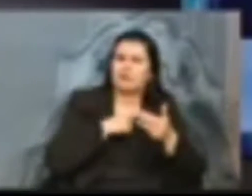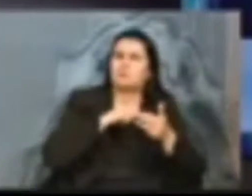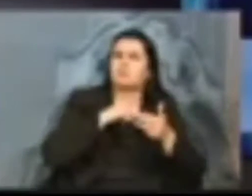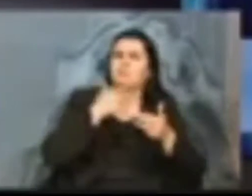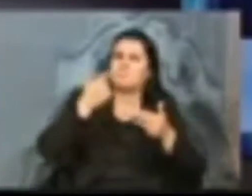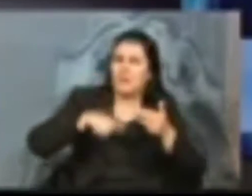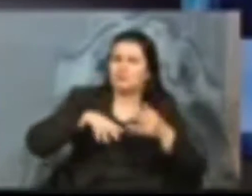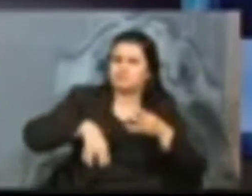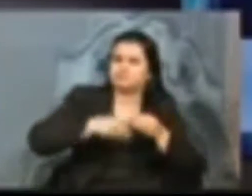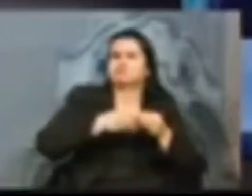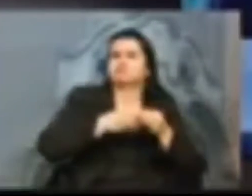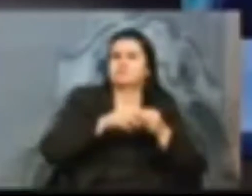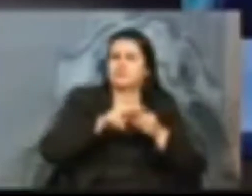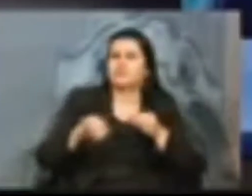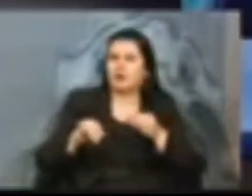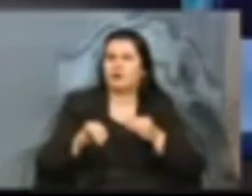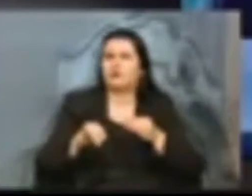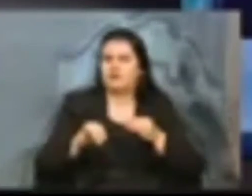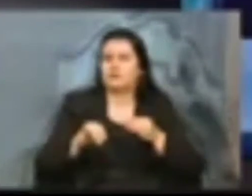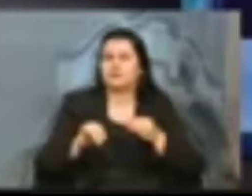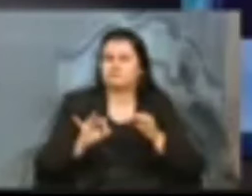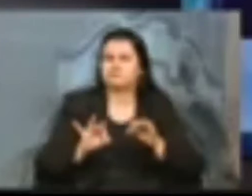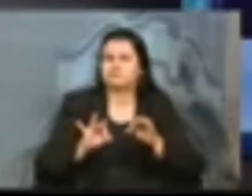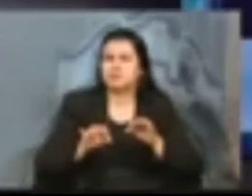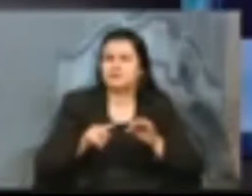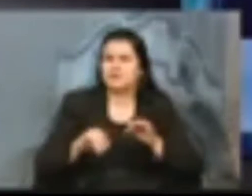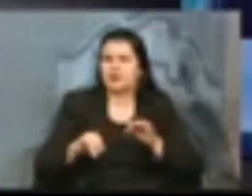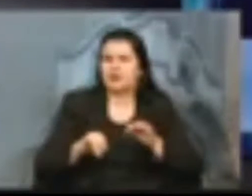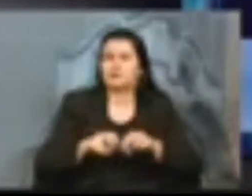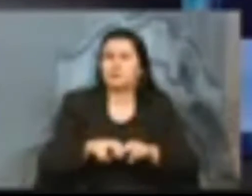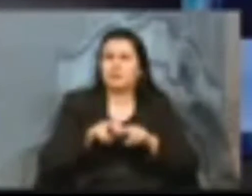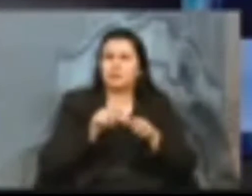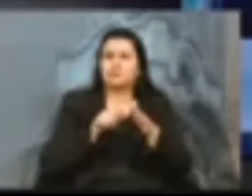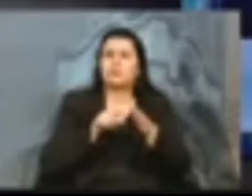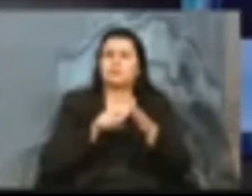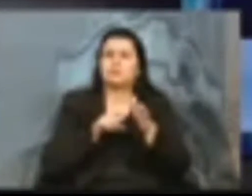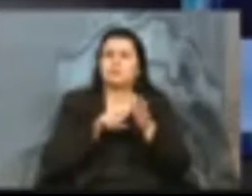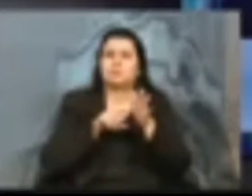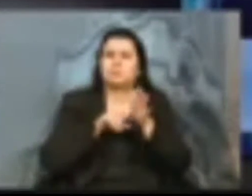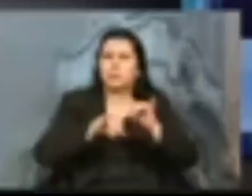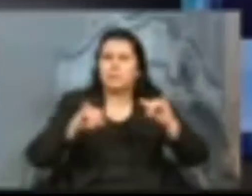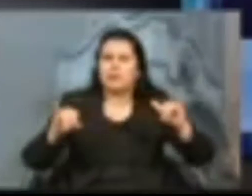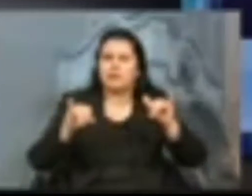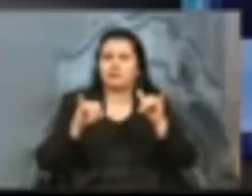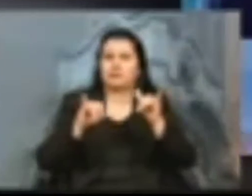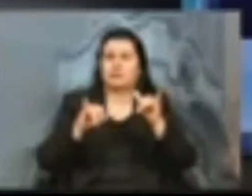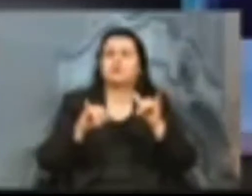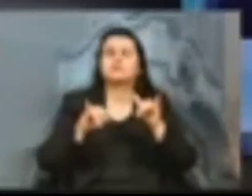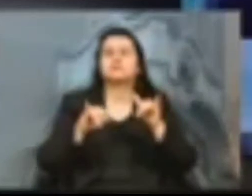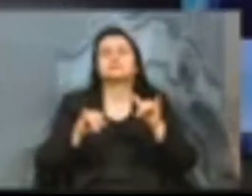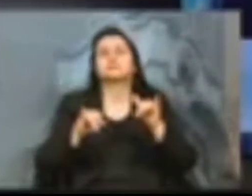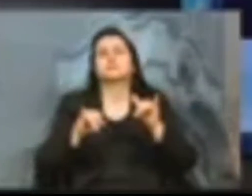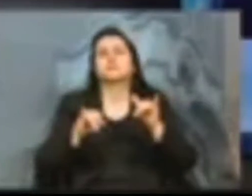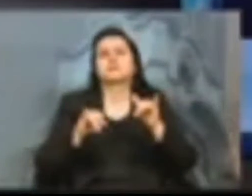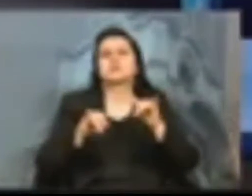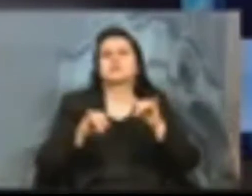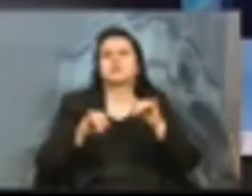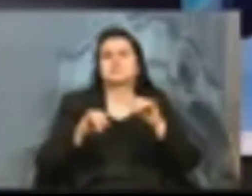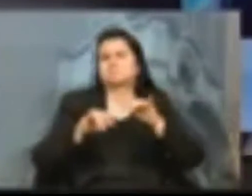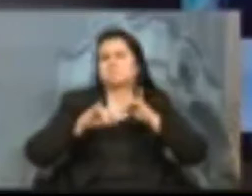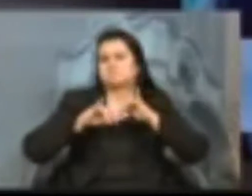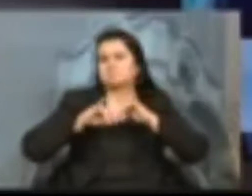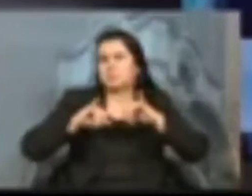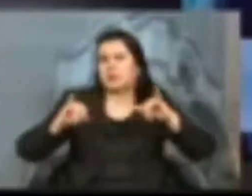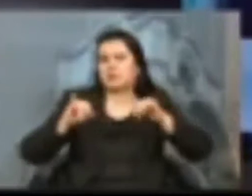uma provável condenação nesse inquérito das fake news, que incentivaram, então, crimes que